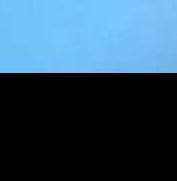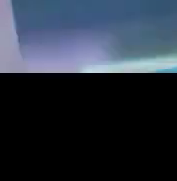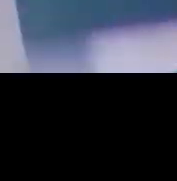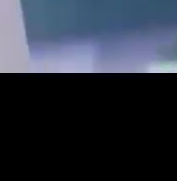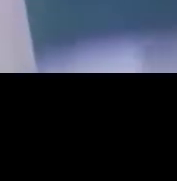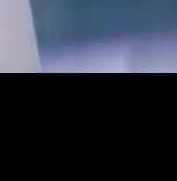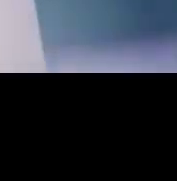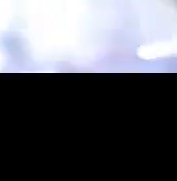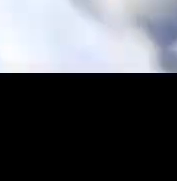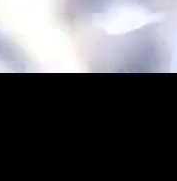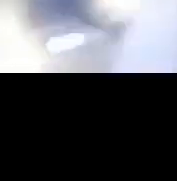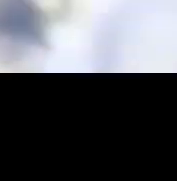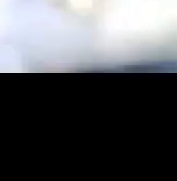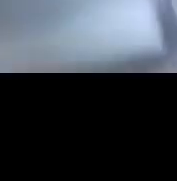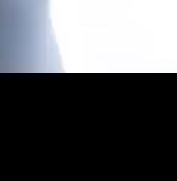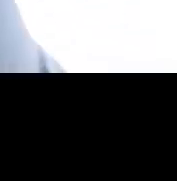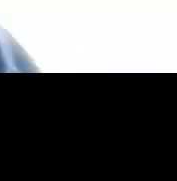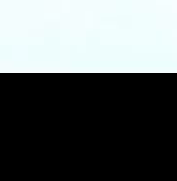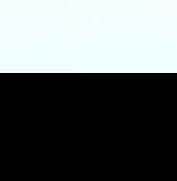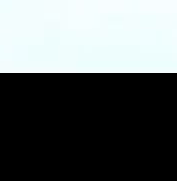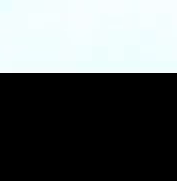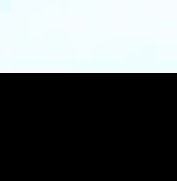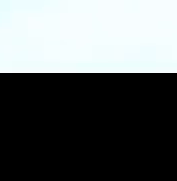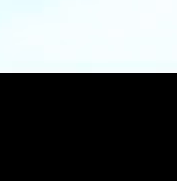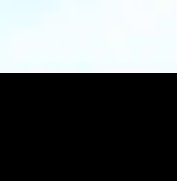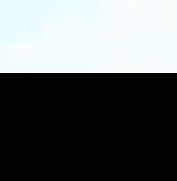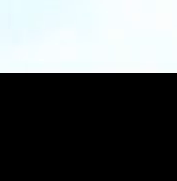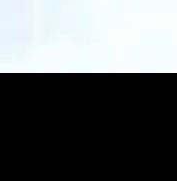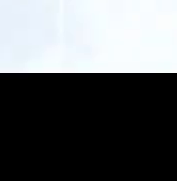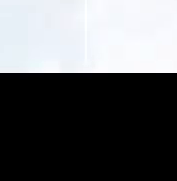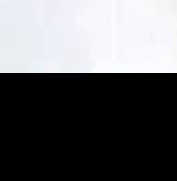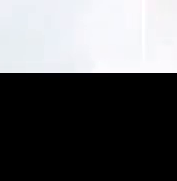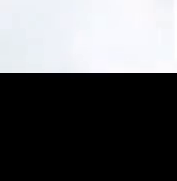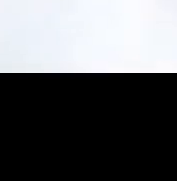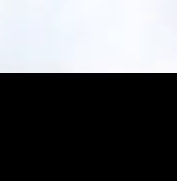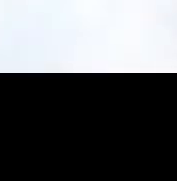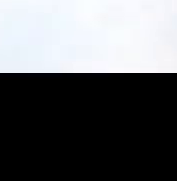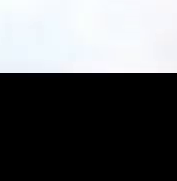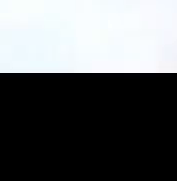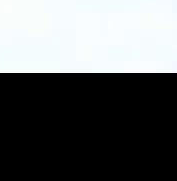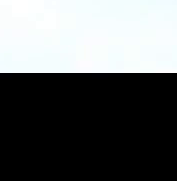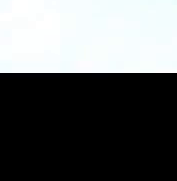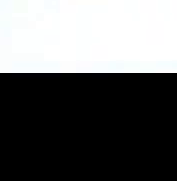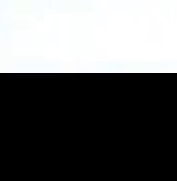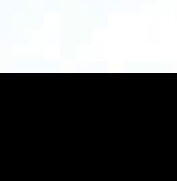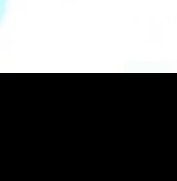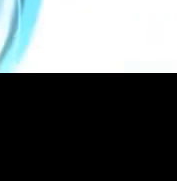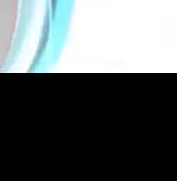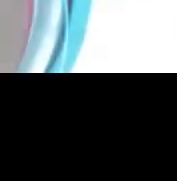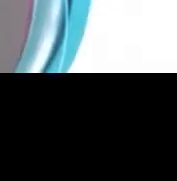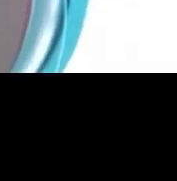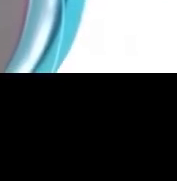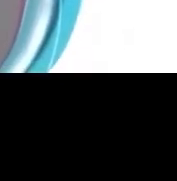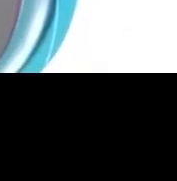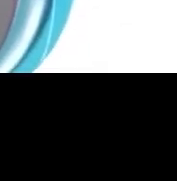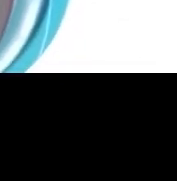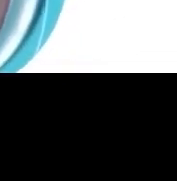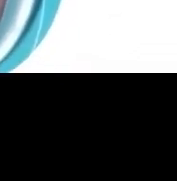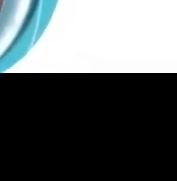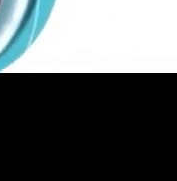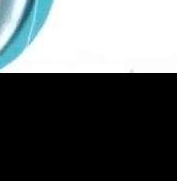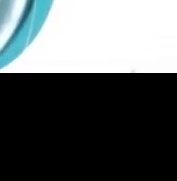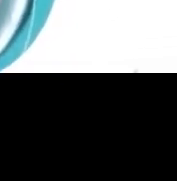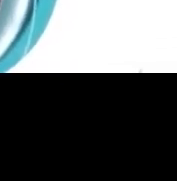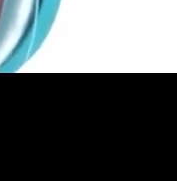brasileira estamos na cidade do campo e em todas as regiões do país atendendo noventa e cinco porcento